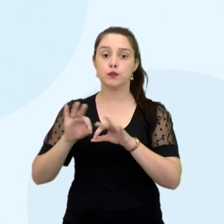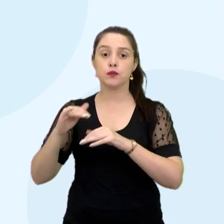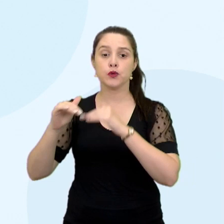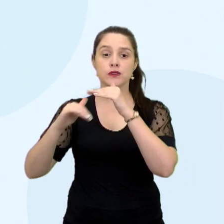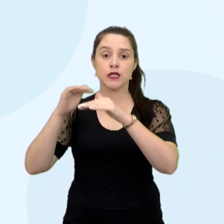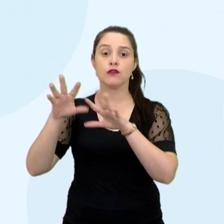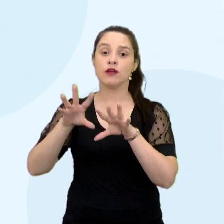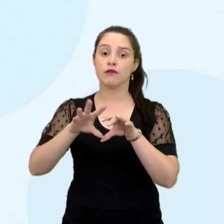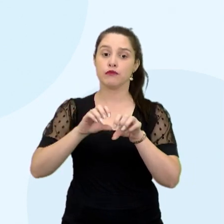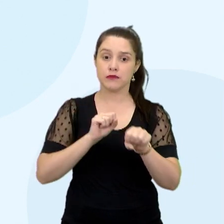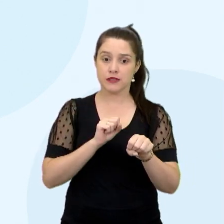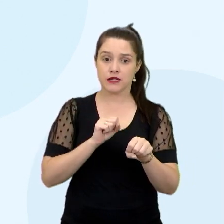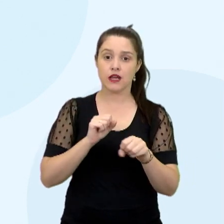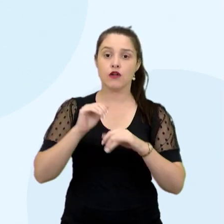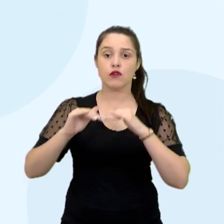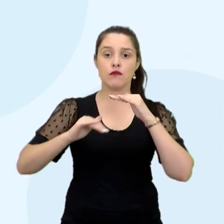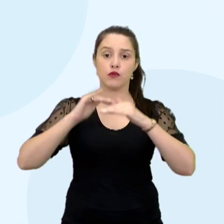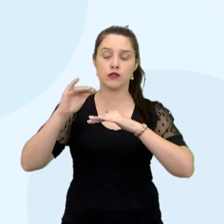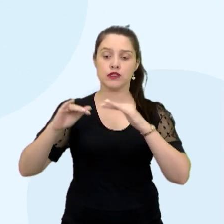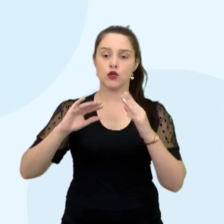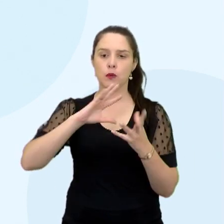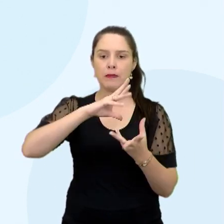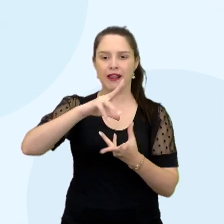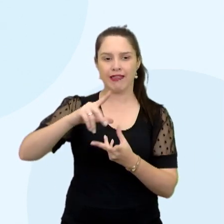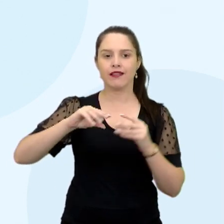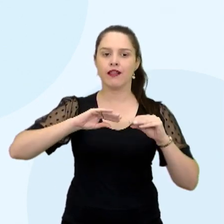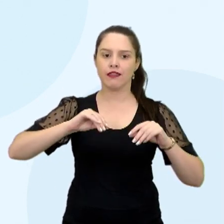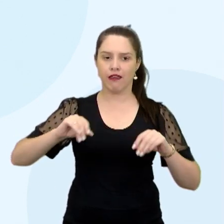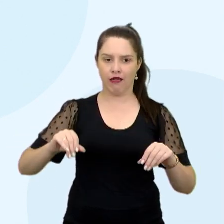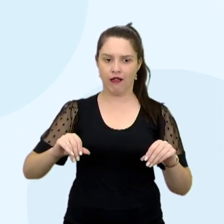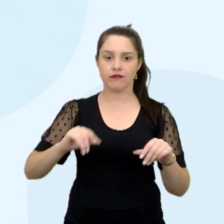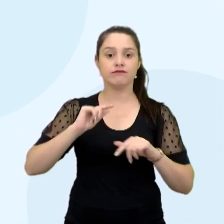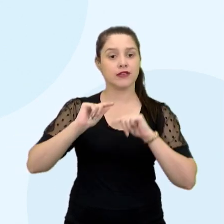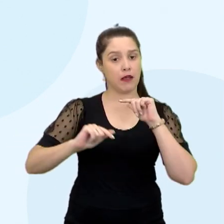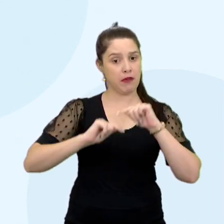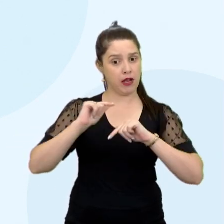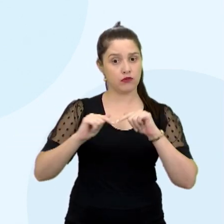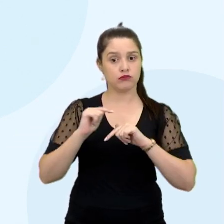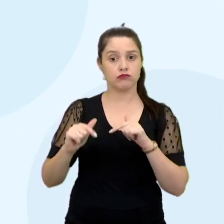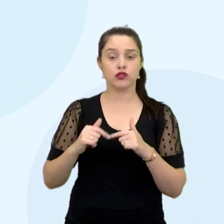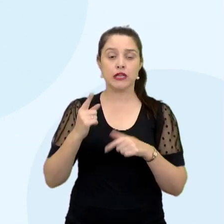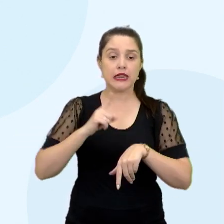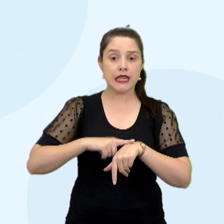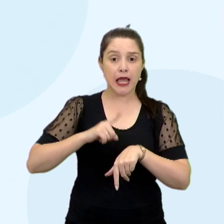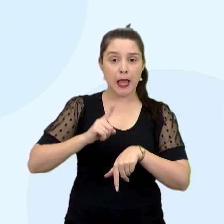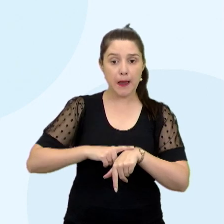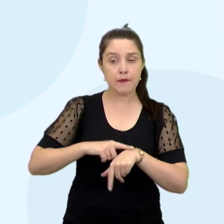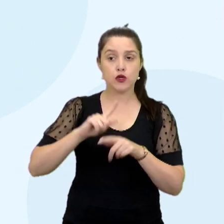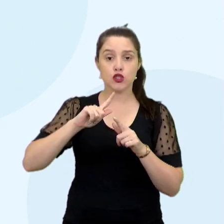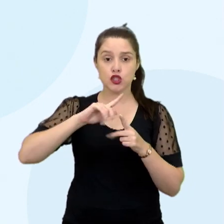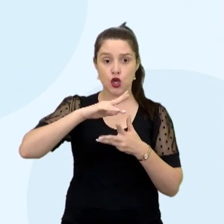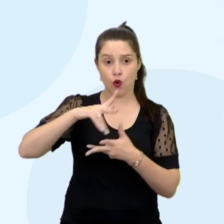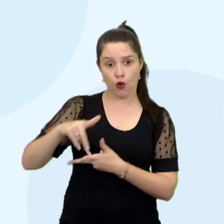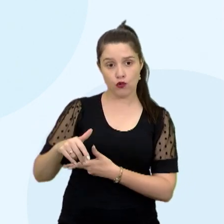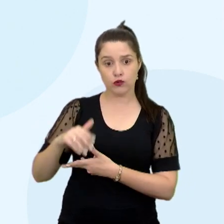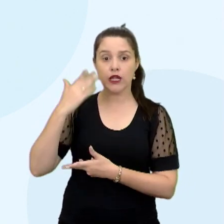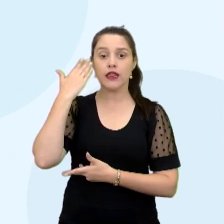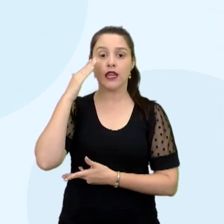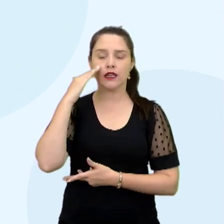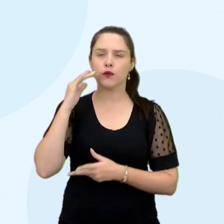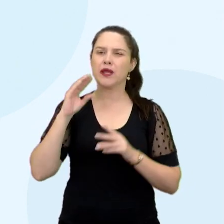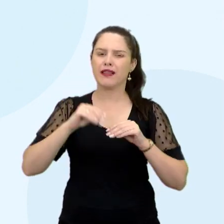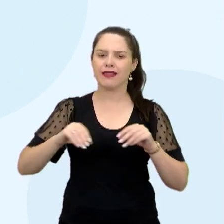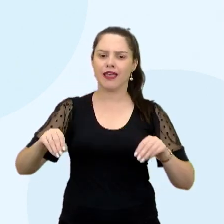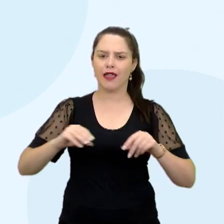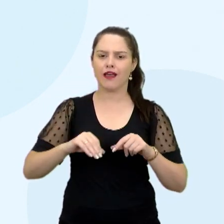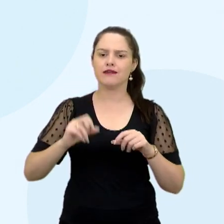de formação e evolução do planeta Terra, trabalhando aí com a noção de tempo geológico e entendendo